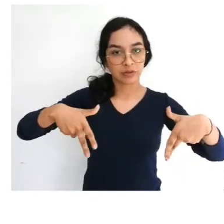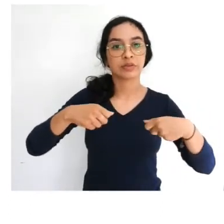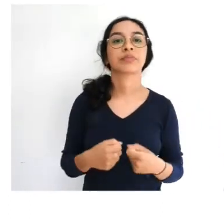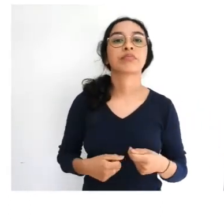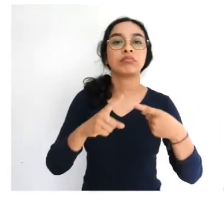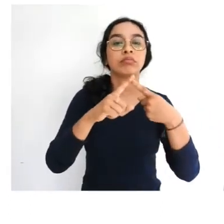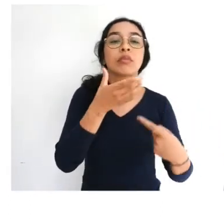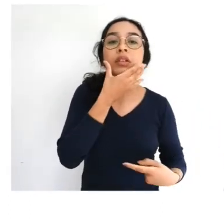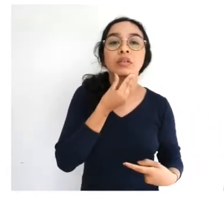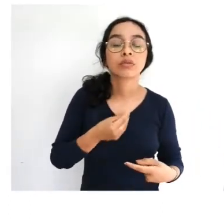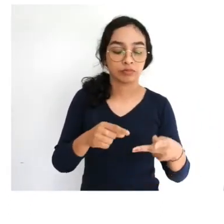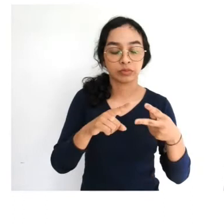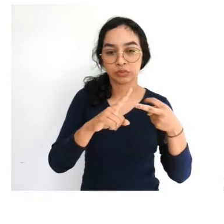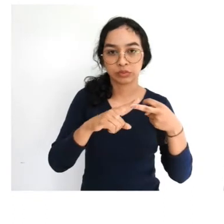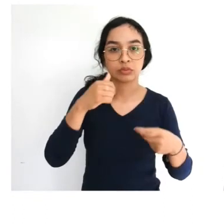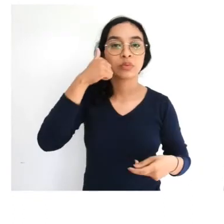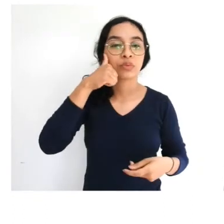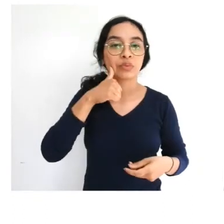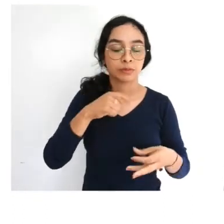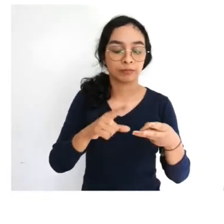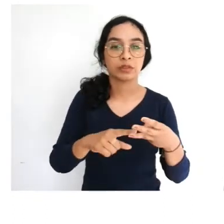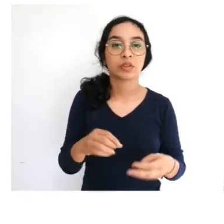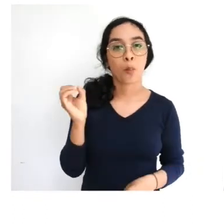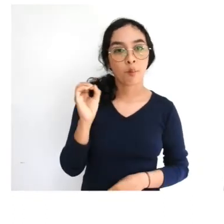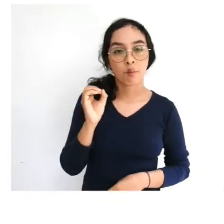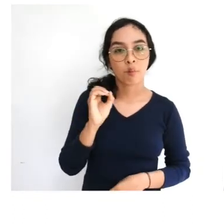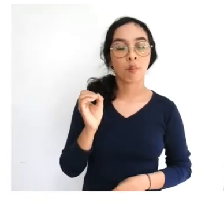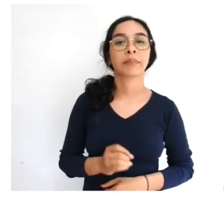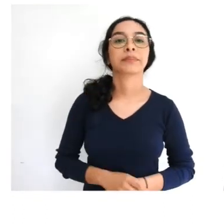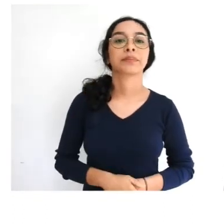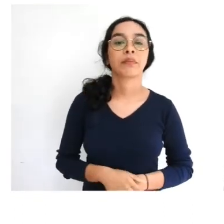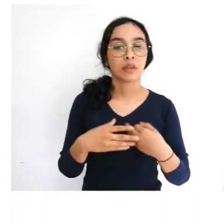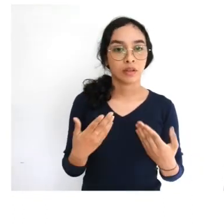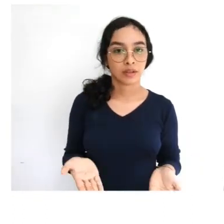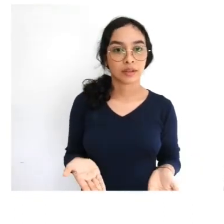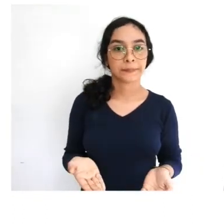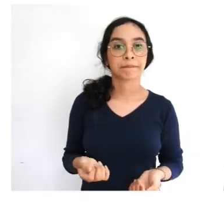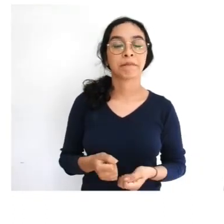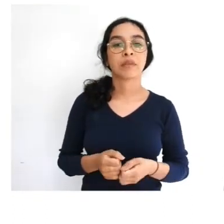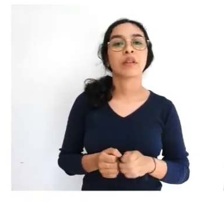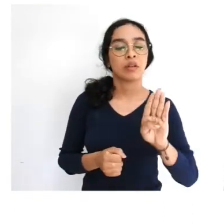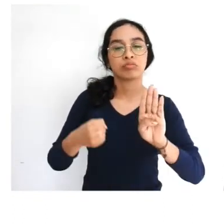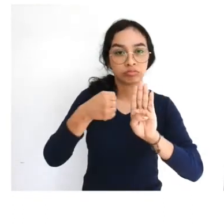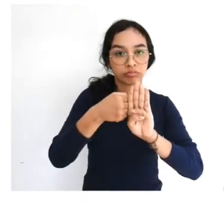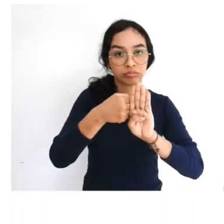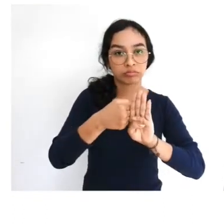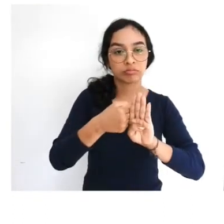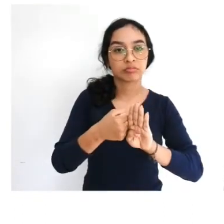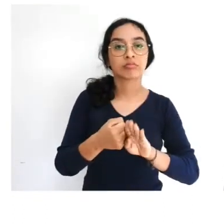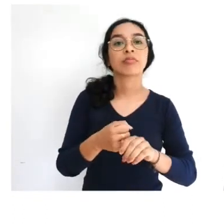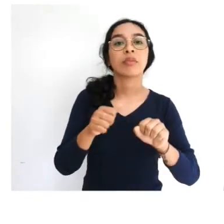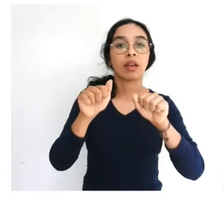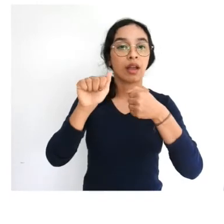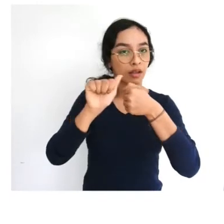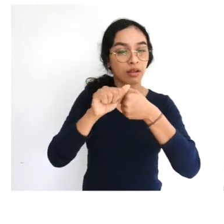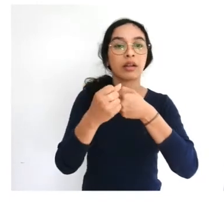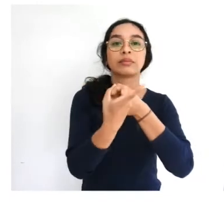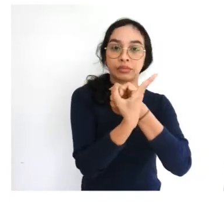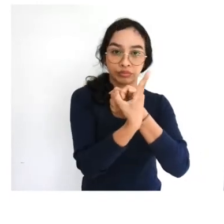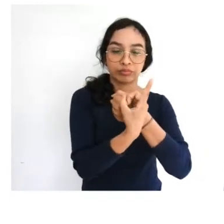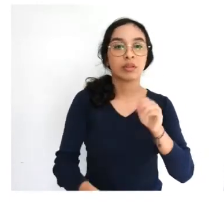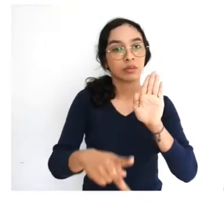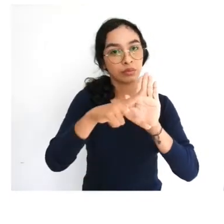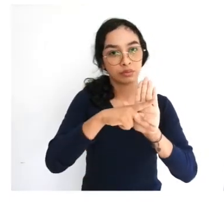masculino, feminino e neutro, ou seja, os substantivos, os adjetivos, os